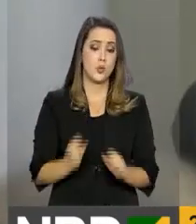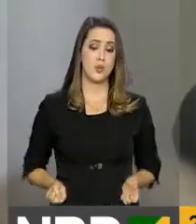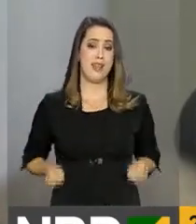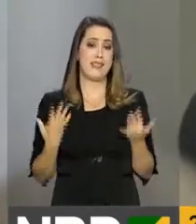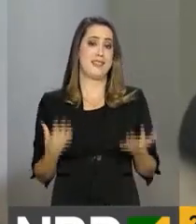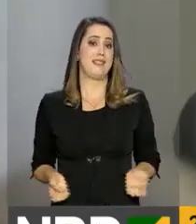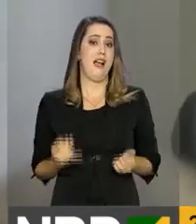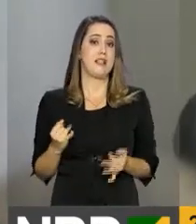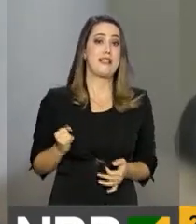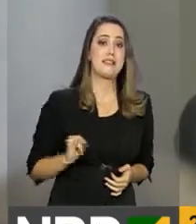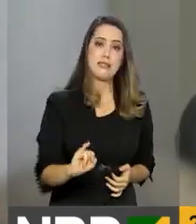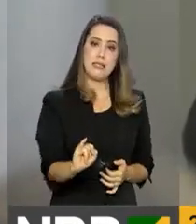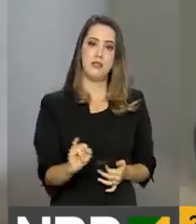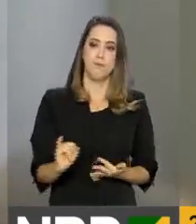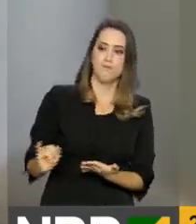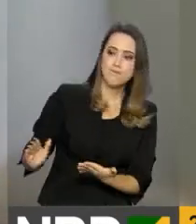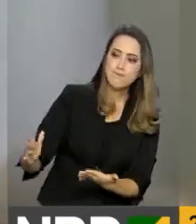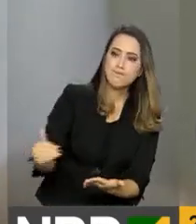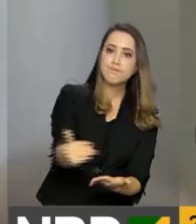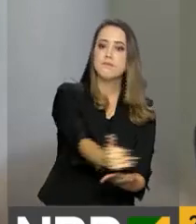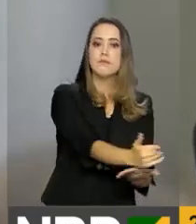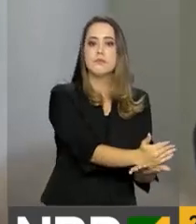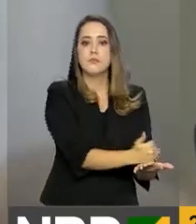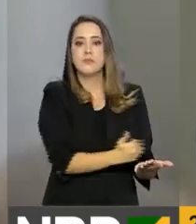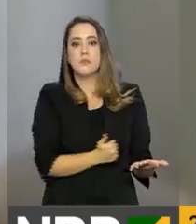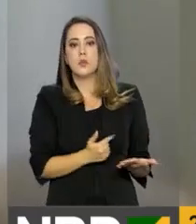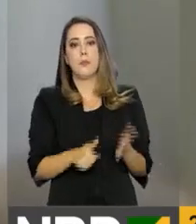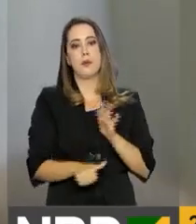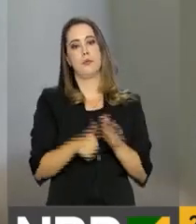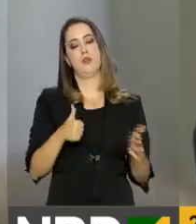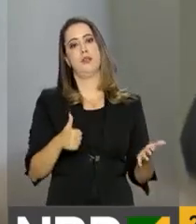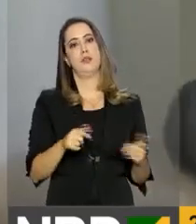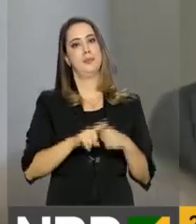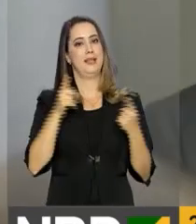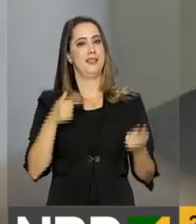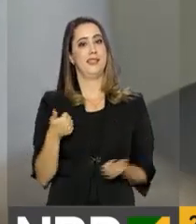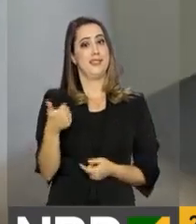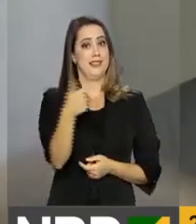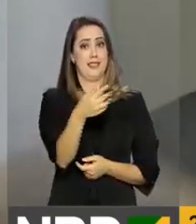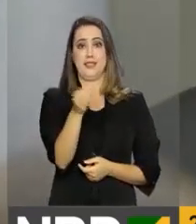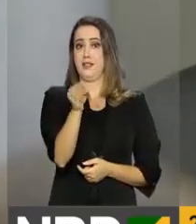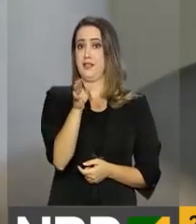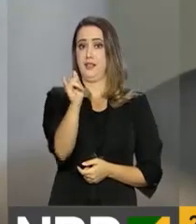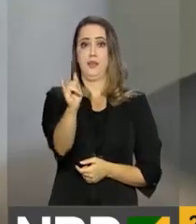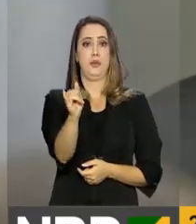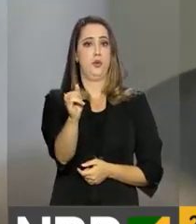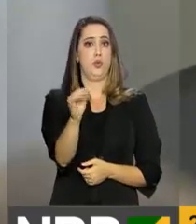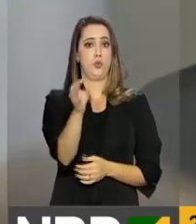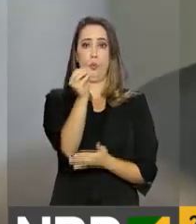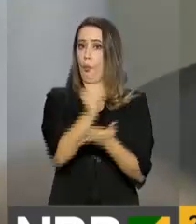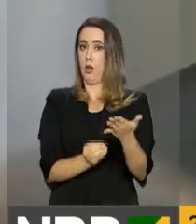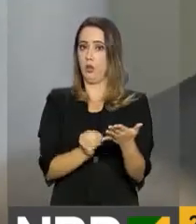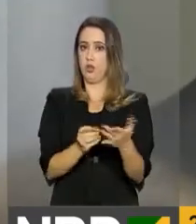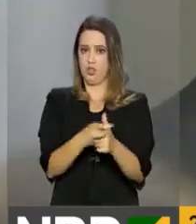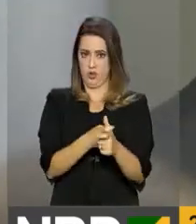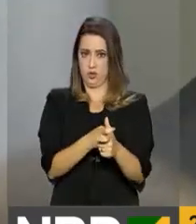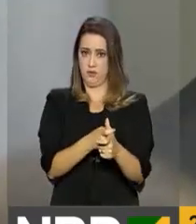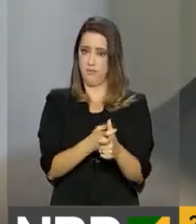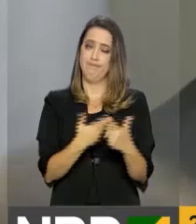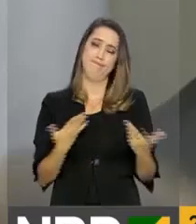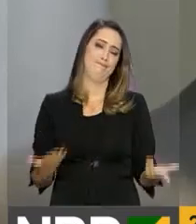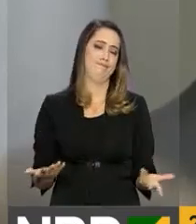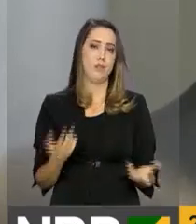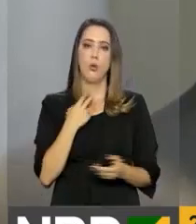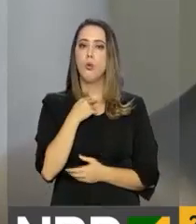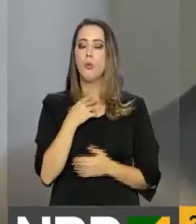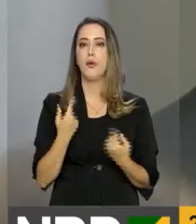gastar aquilo que arrecado. Mas quem tinha um déficit de 170 bilhões não poderia no ano seguinte zerar esse déficit. Então houve um